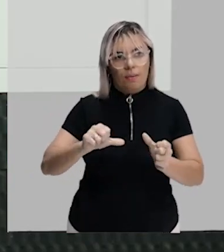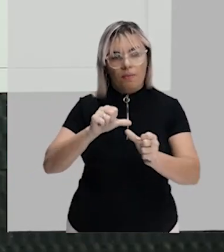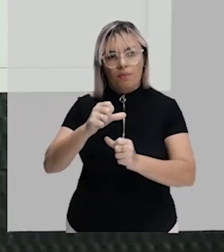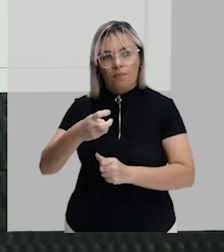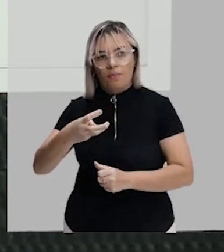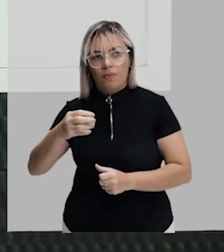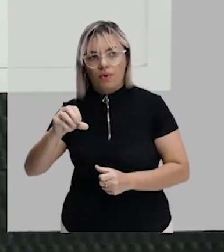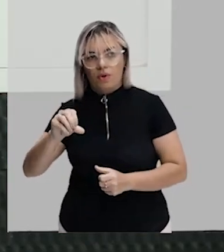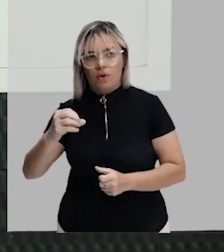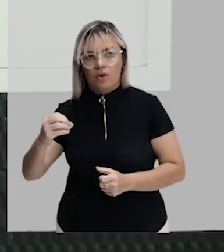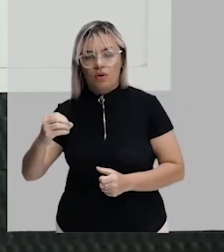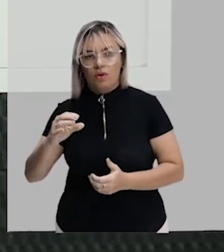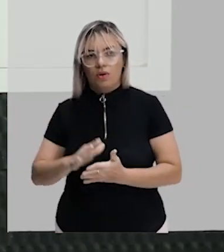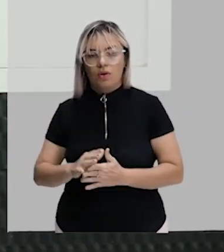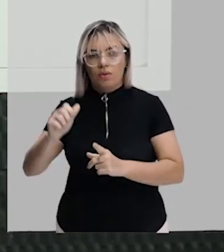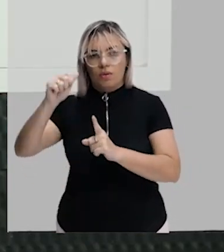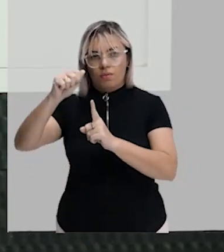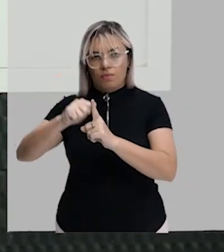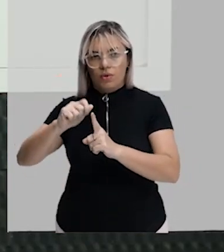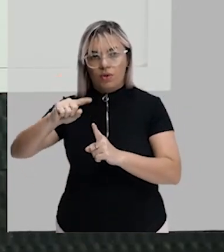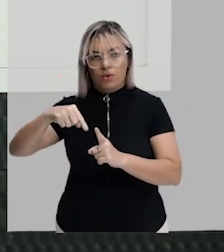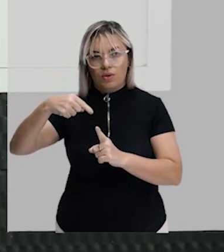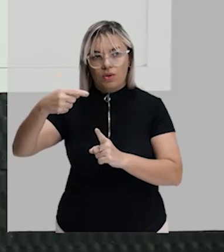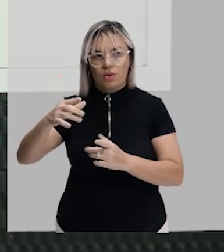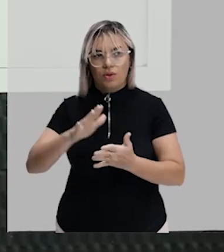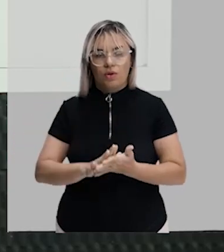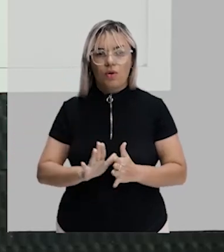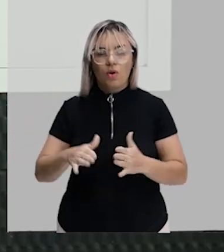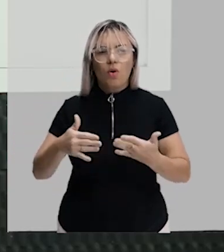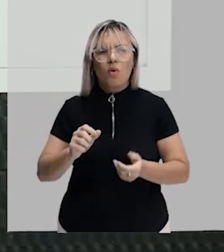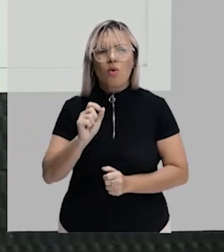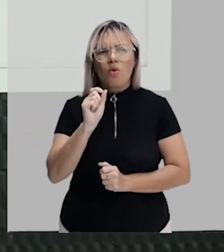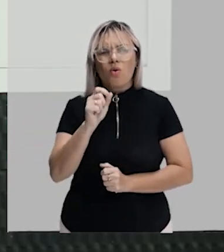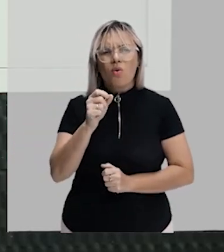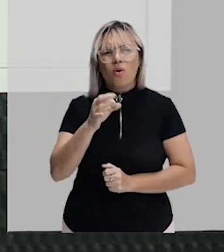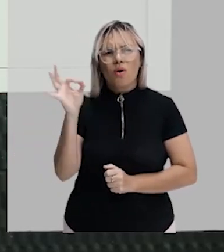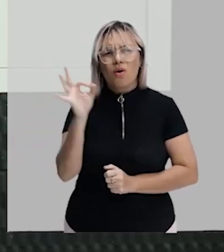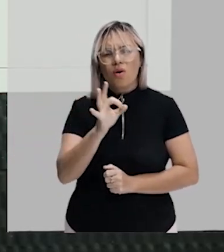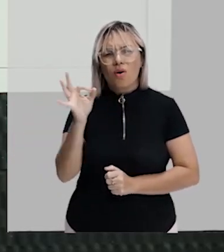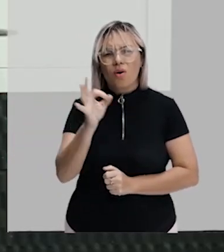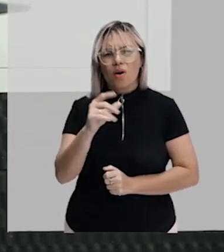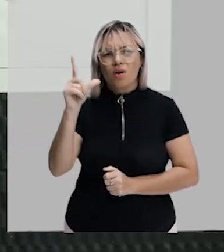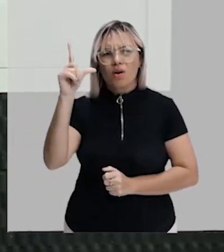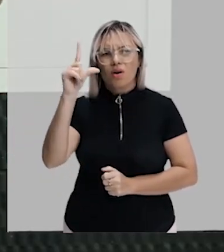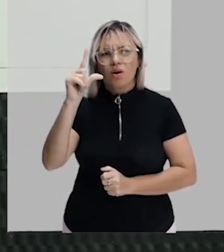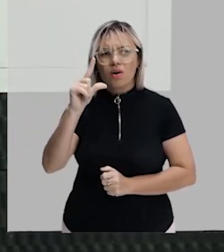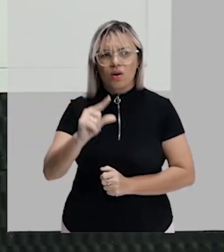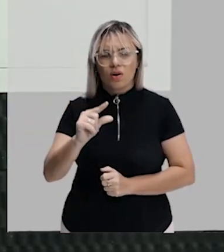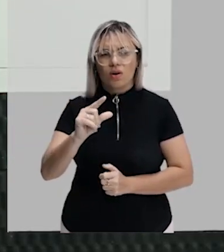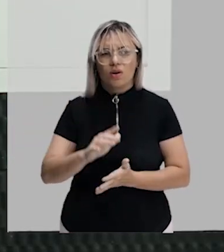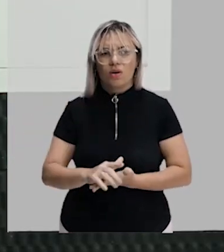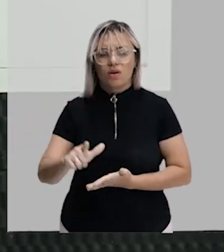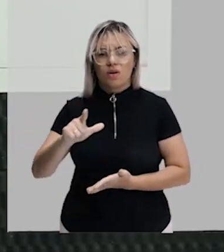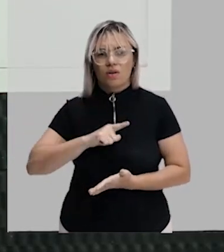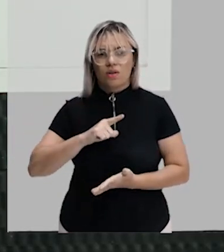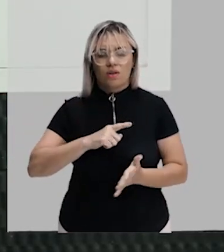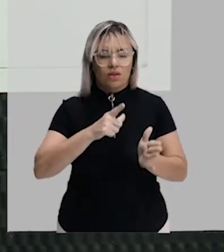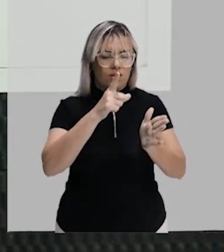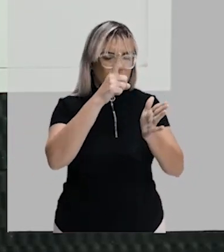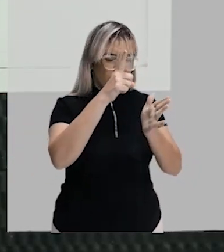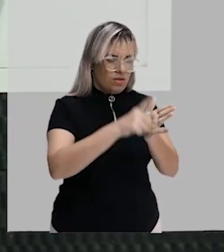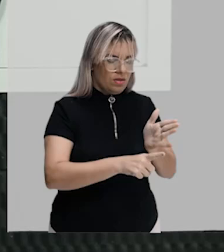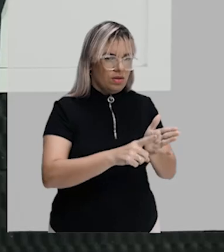Determine de quanto foi aí o reajuste, a redução, né? Nesse caso aí houve um desconto, né? Houve